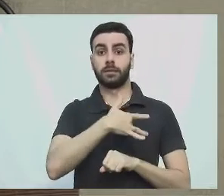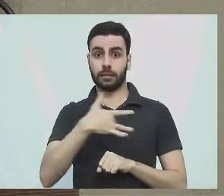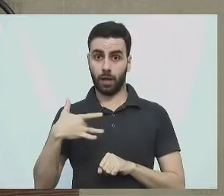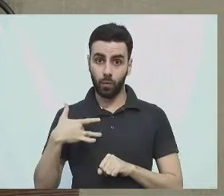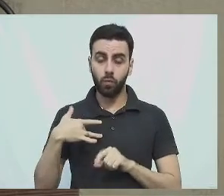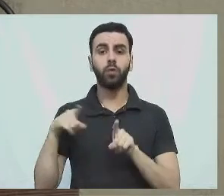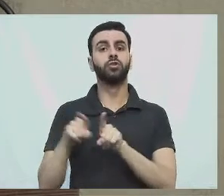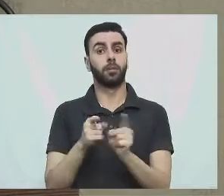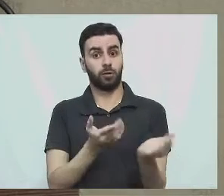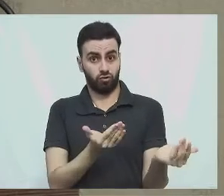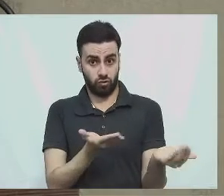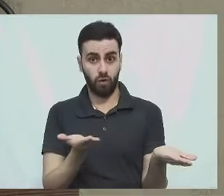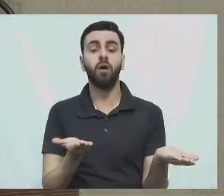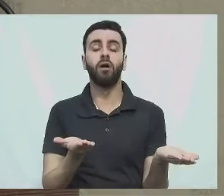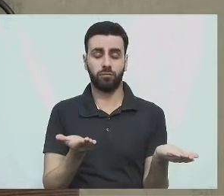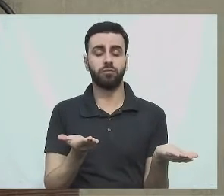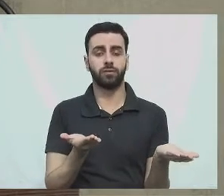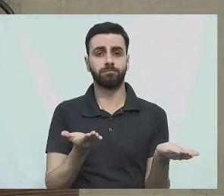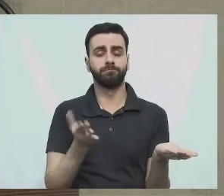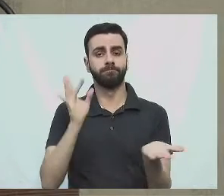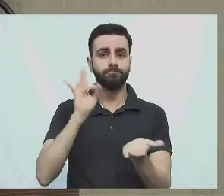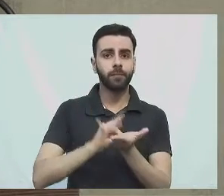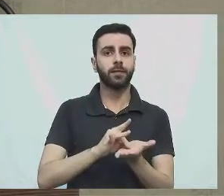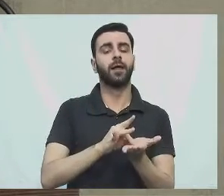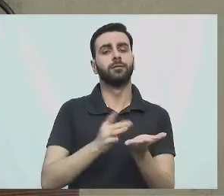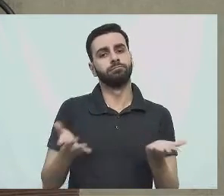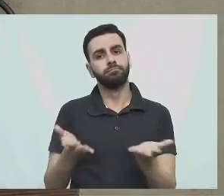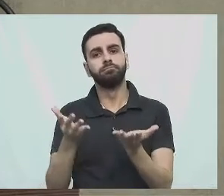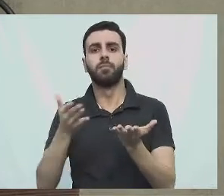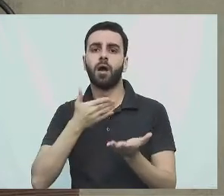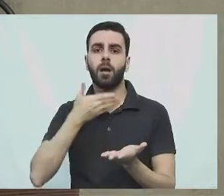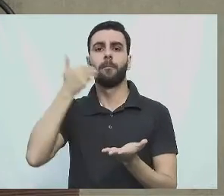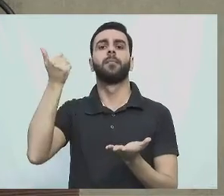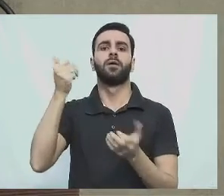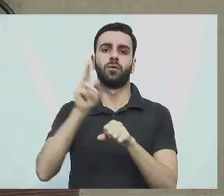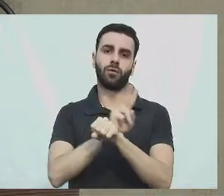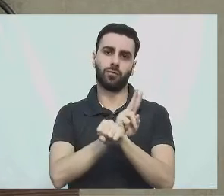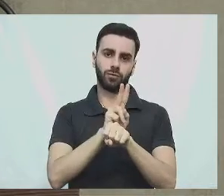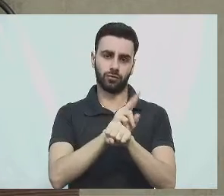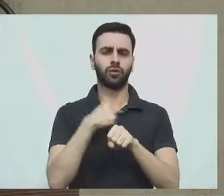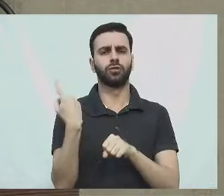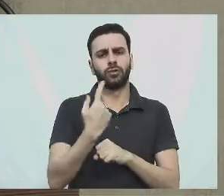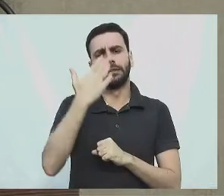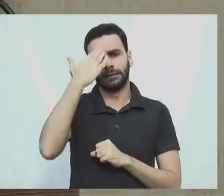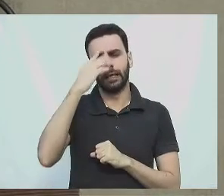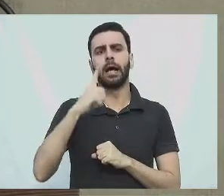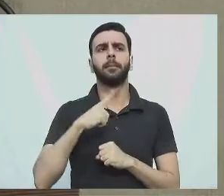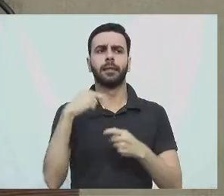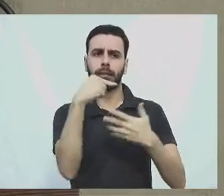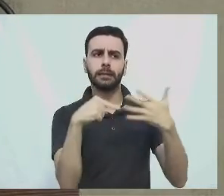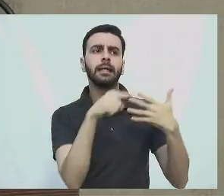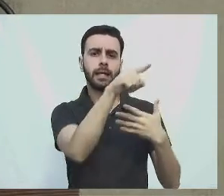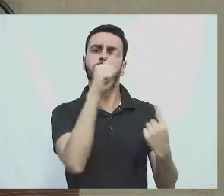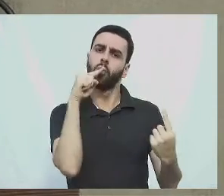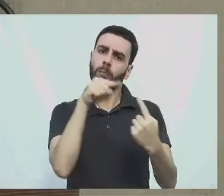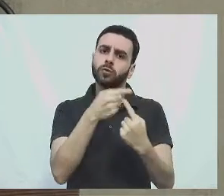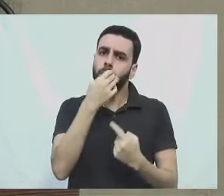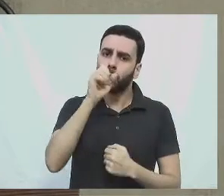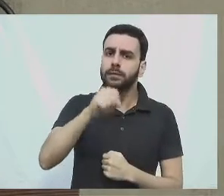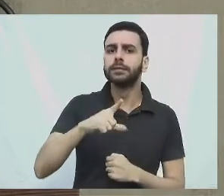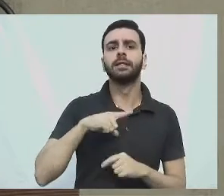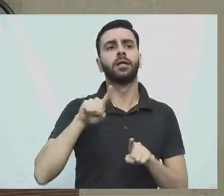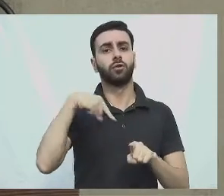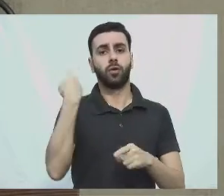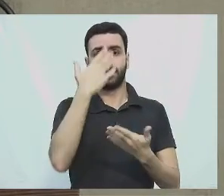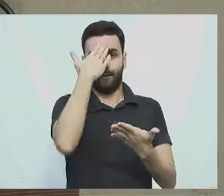para os jovens, que realmente traga melhorias para a nossa cidade. Sabemos que tem boas intenções e